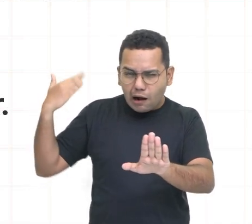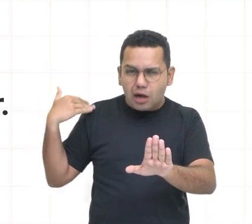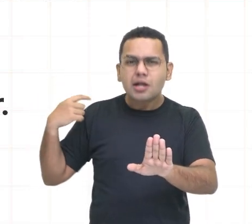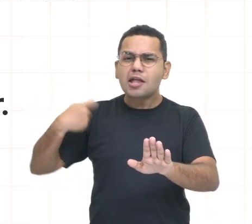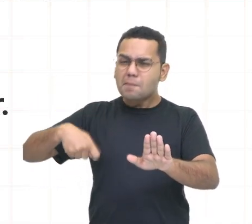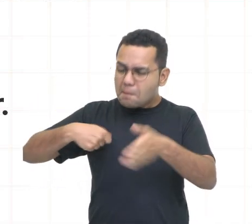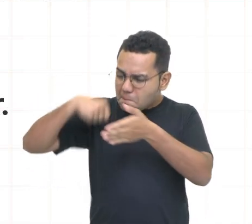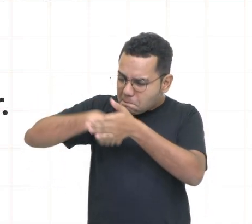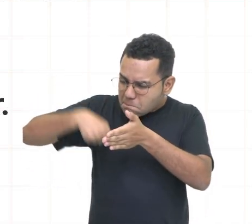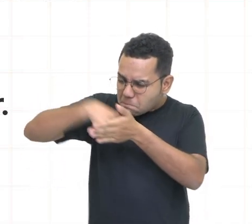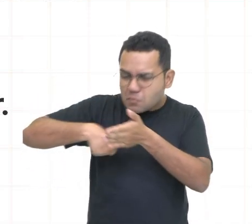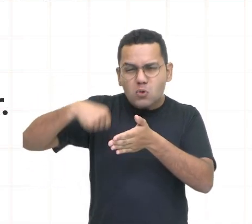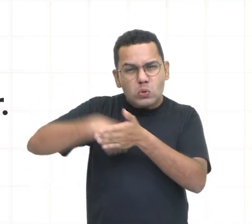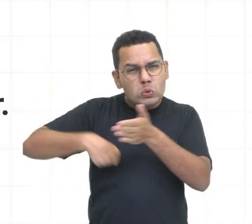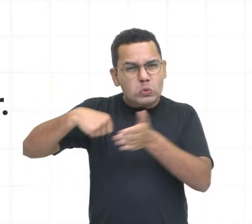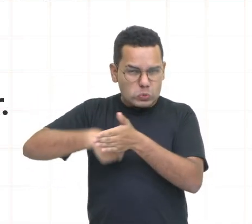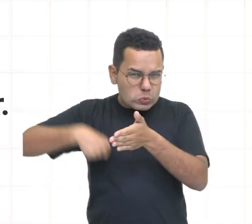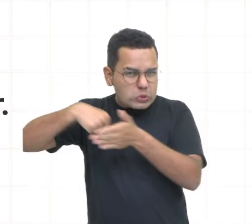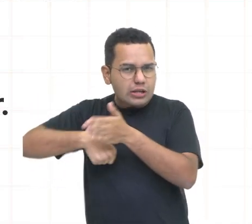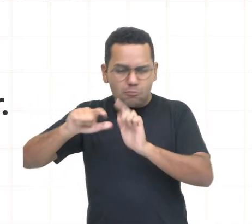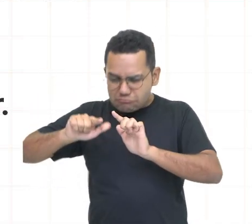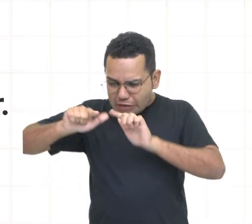governo anterior. Então, dentro da questão